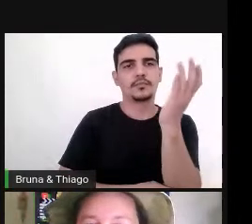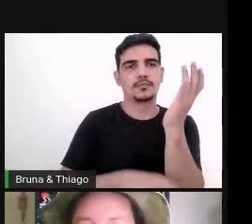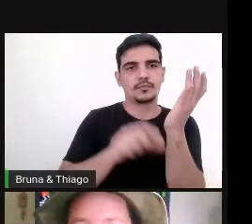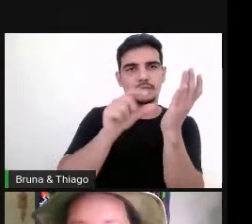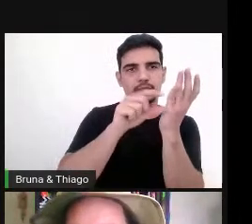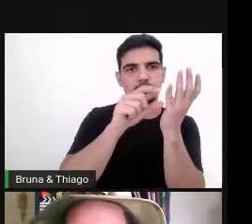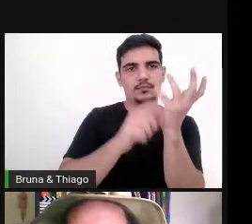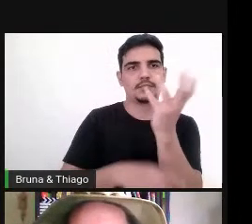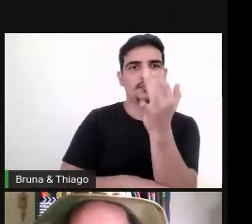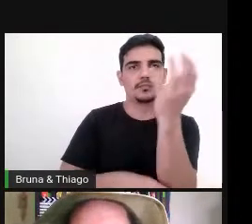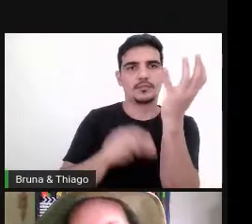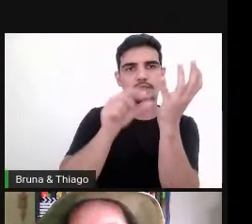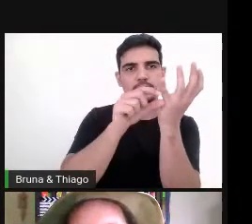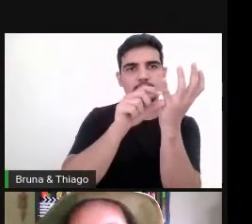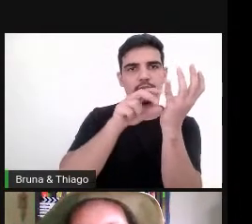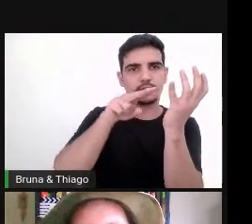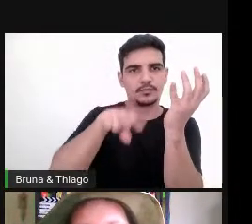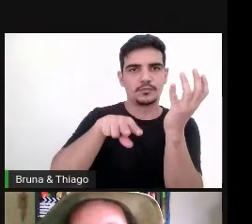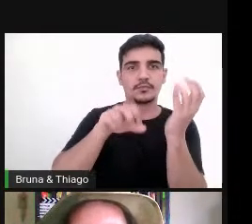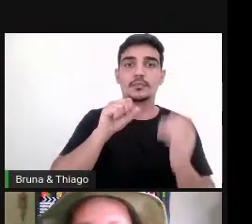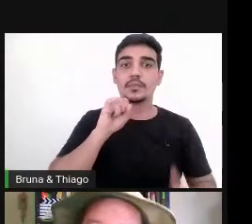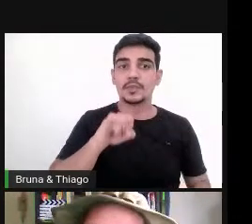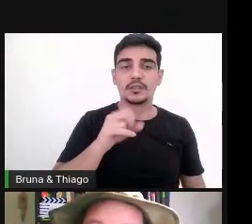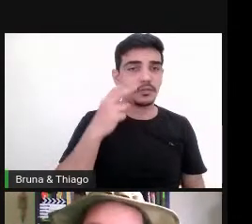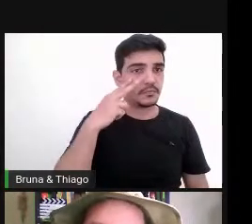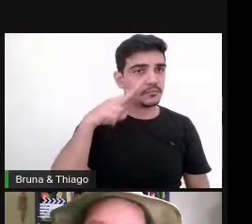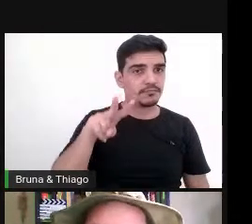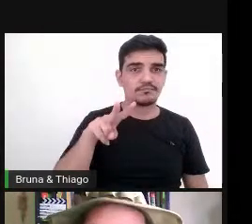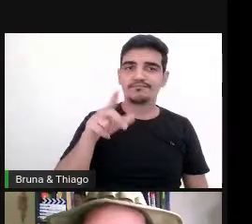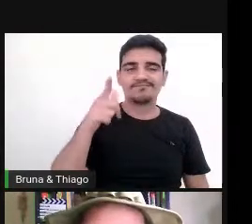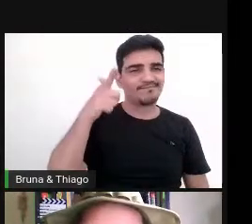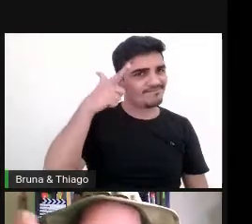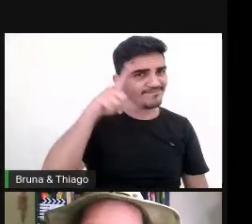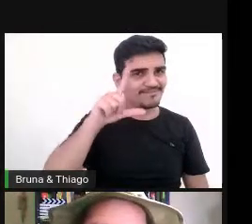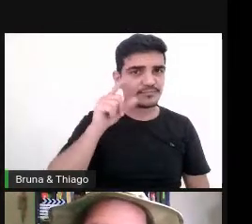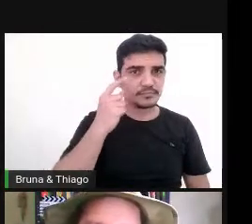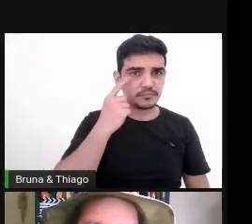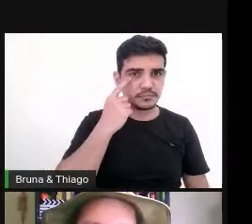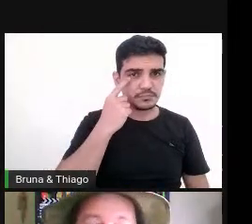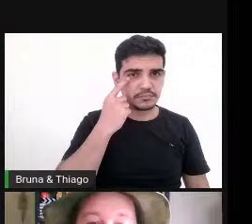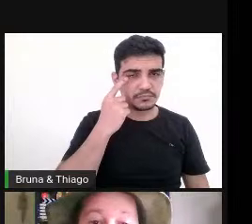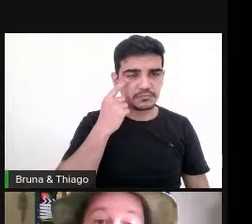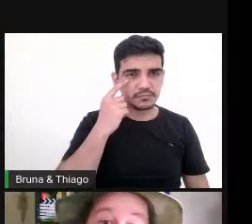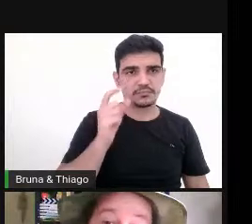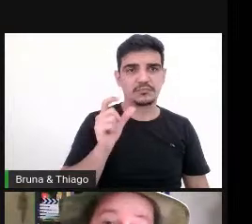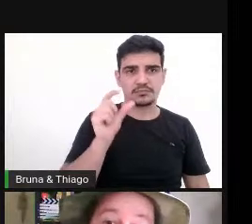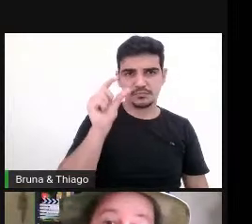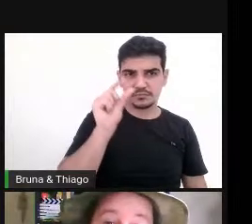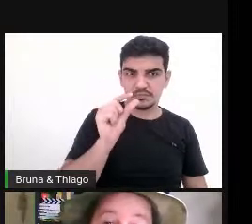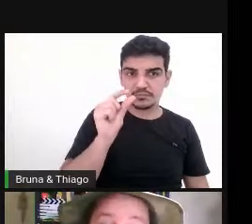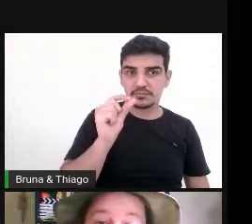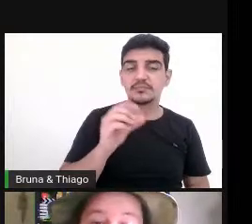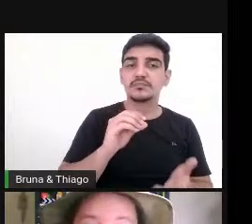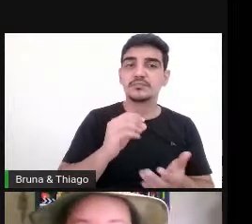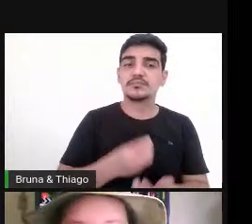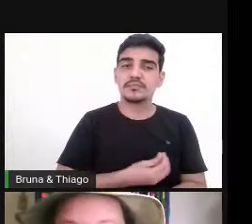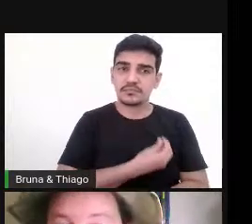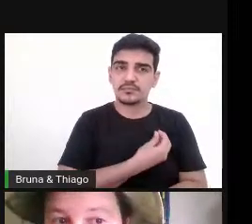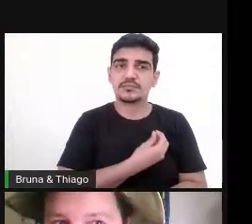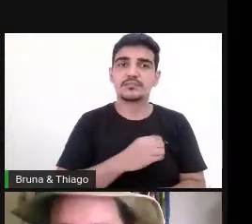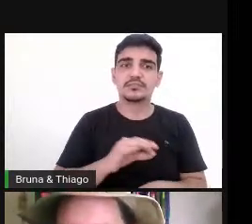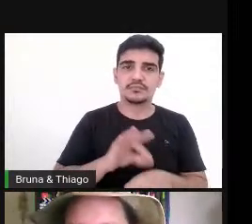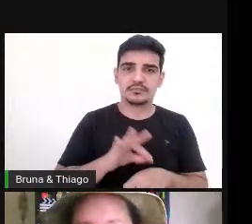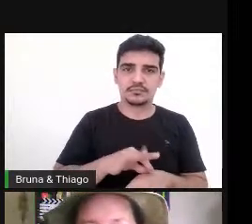grande. Se você não enxergar o olho da coral, provavelmente é uma coral verdadeira, né? Ou daquela cobra colorida. A ação do veneno, essa é uma foto do